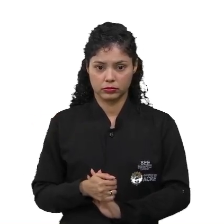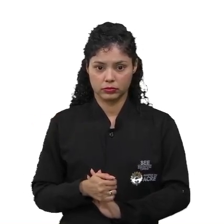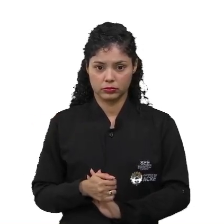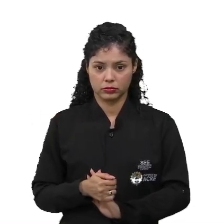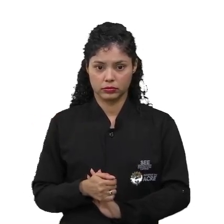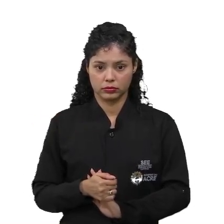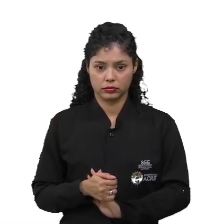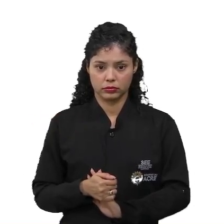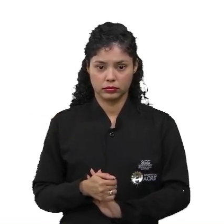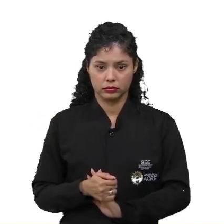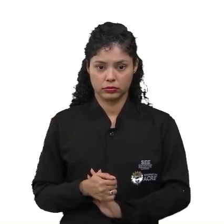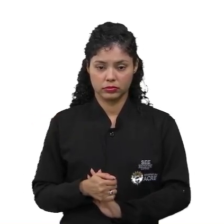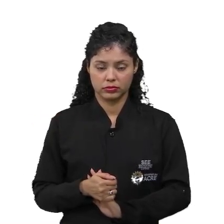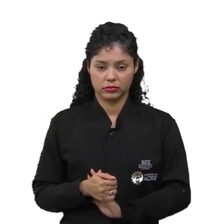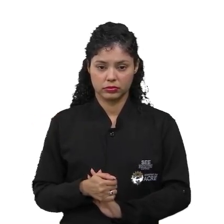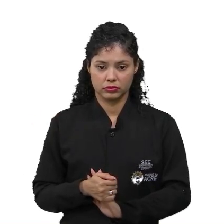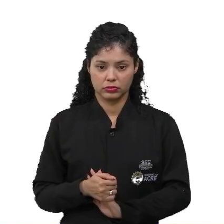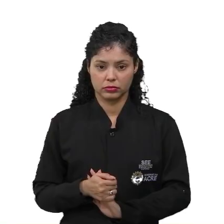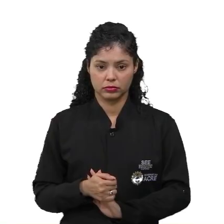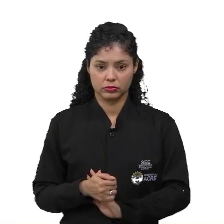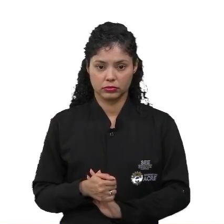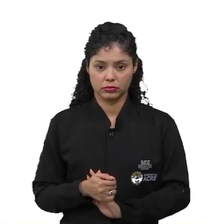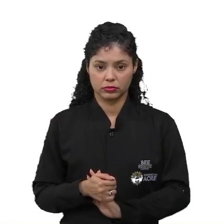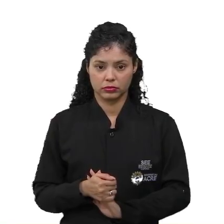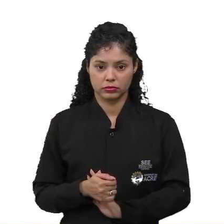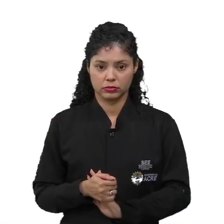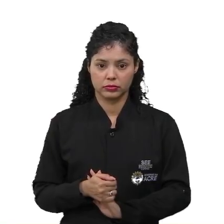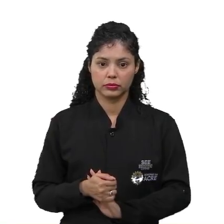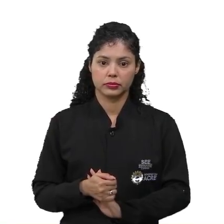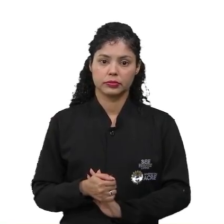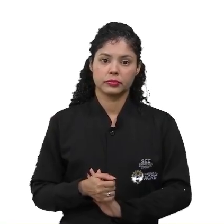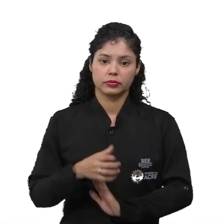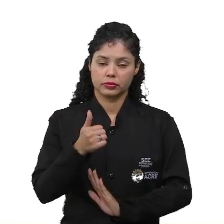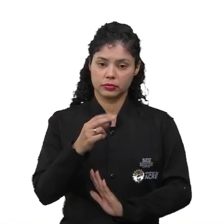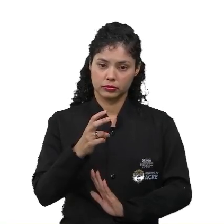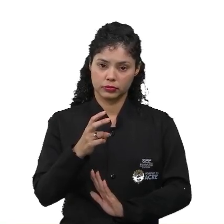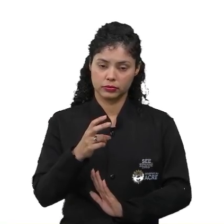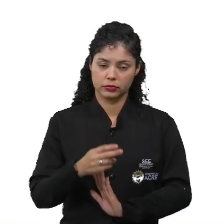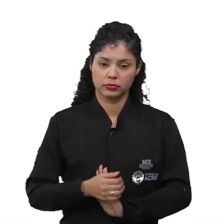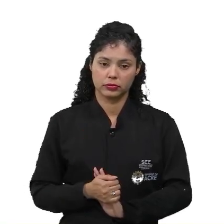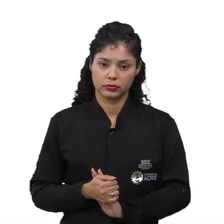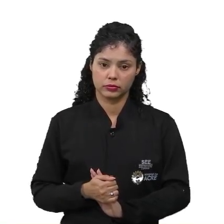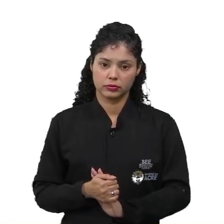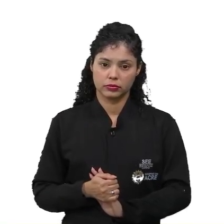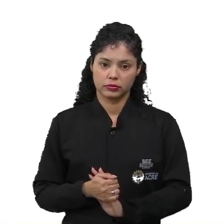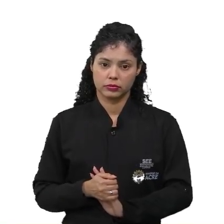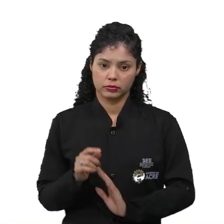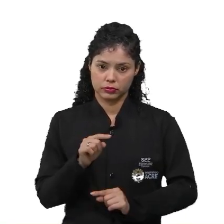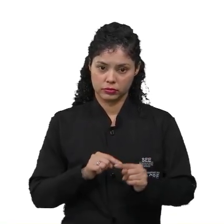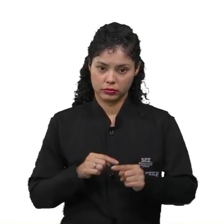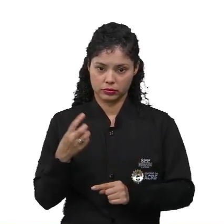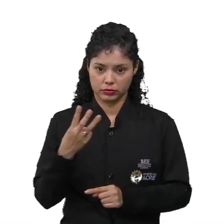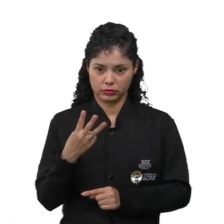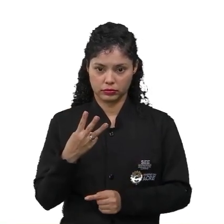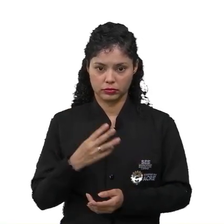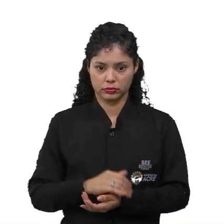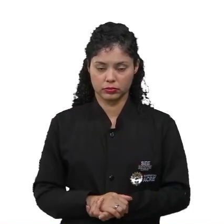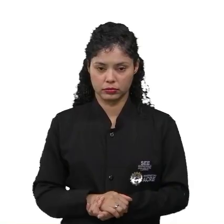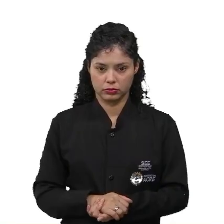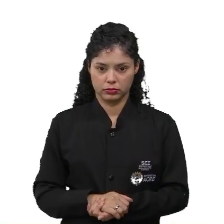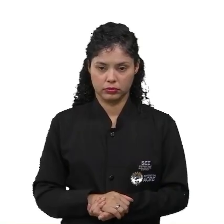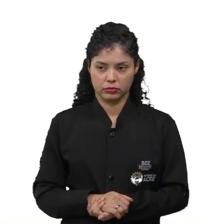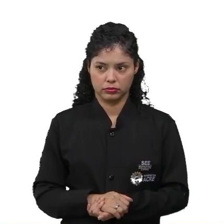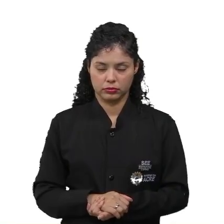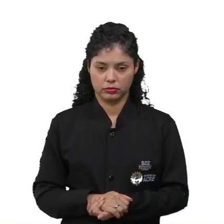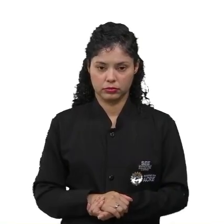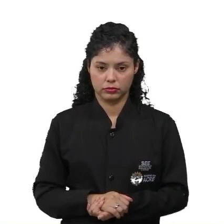eu vou colocar aqui base 2. Então aqui é o log de 15 na base 2, dividido para o log de 3 na